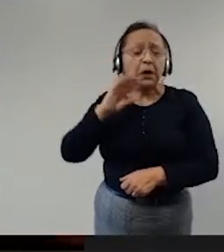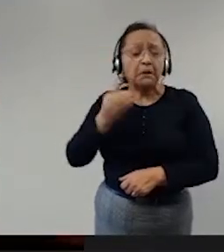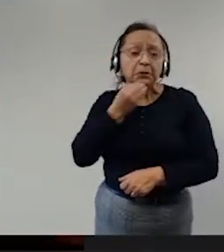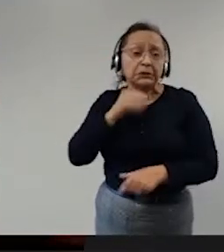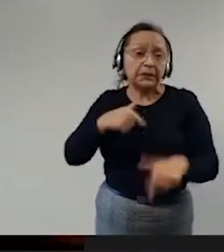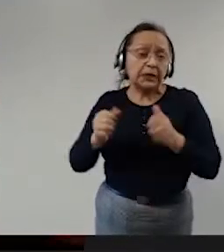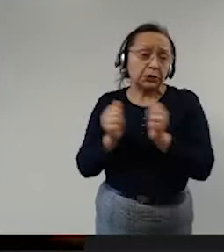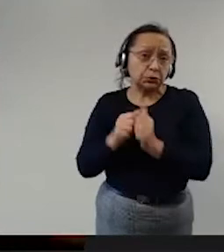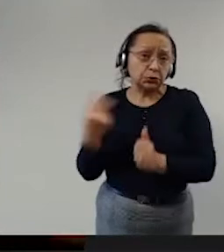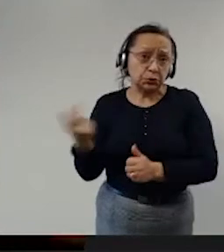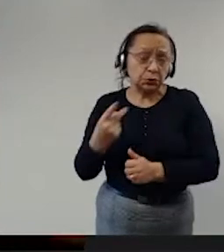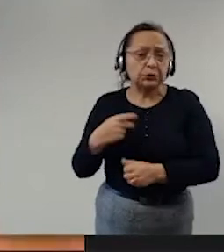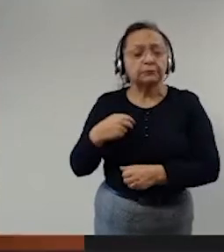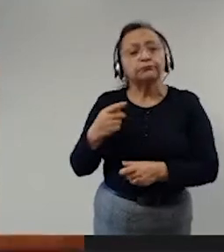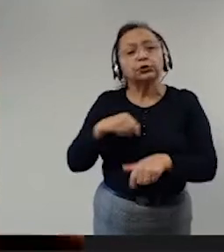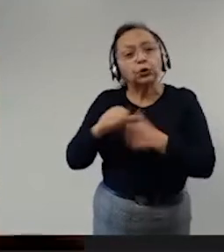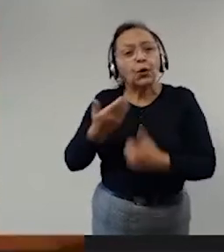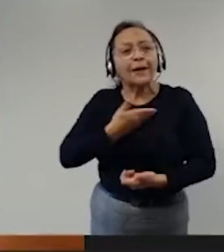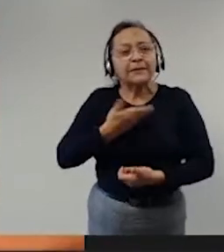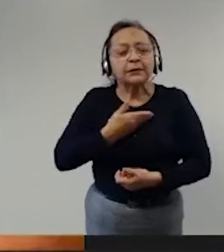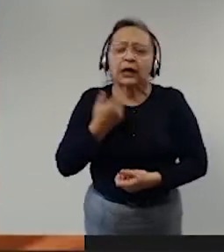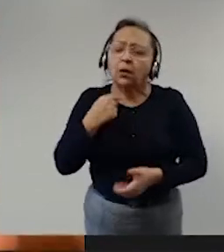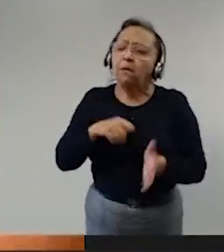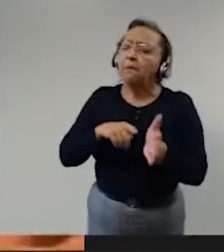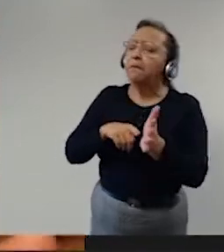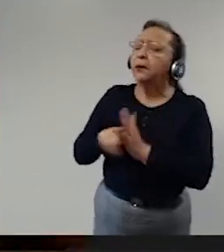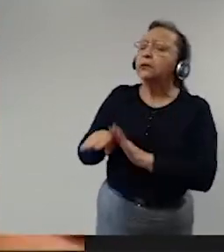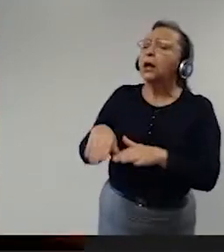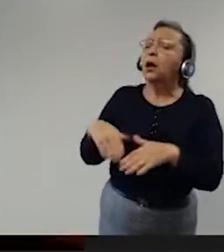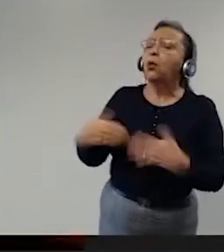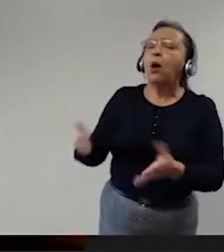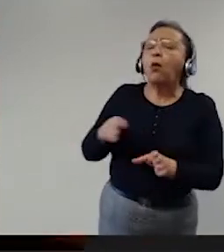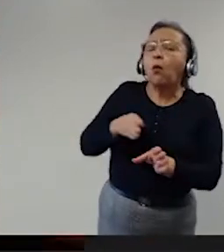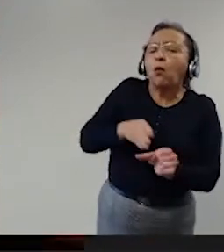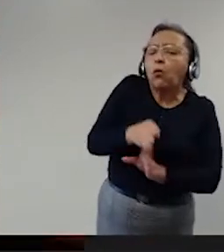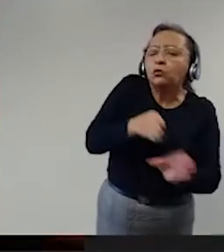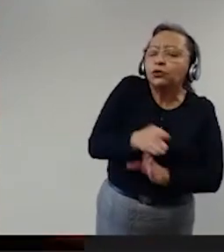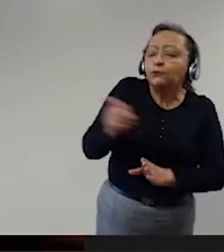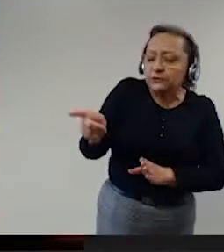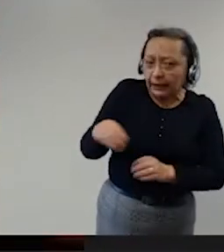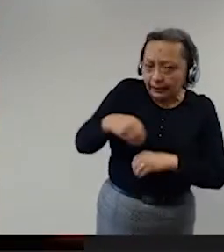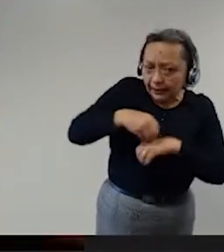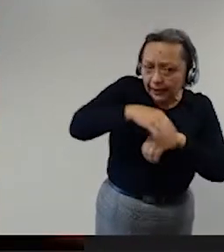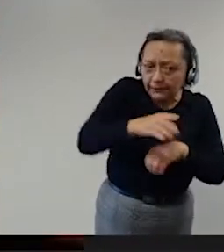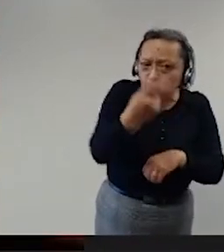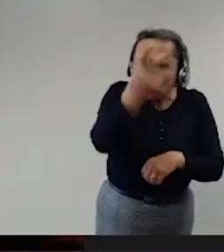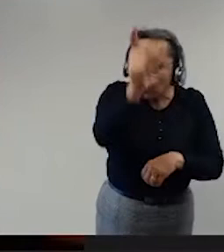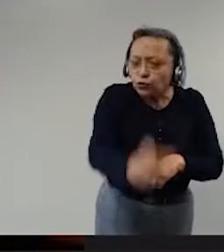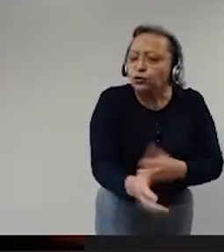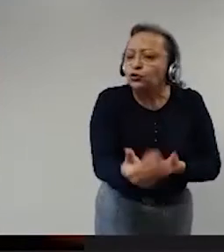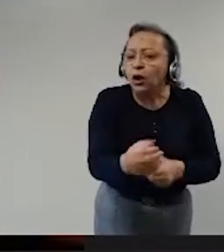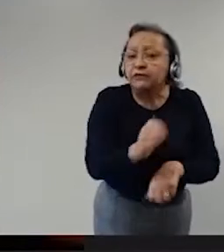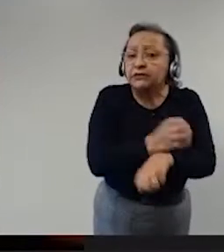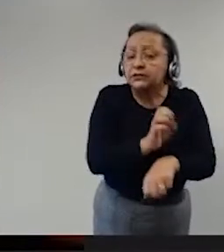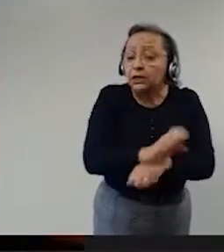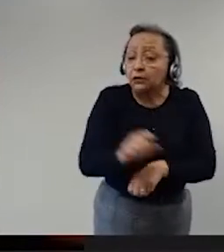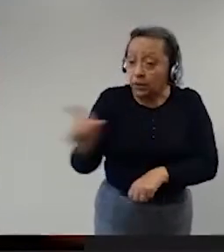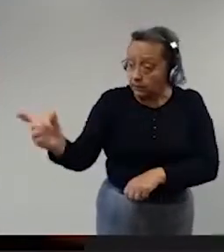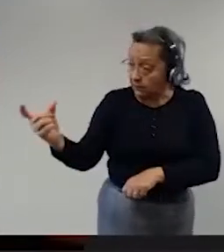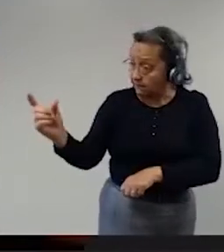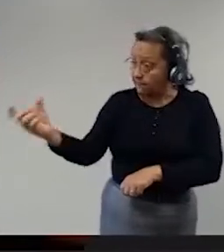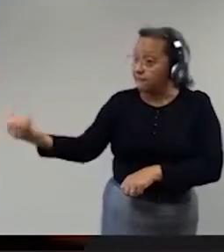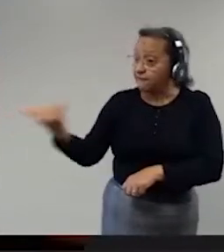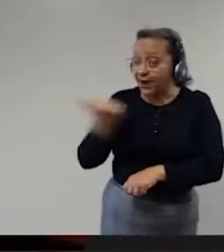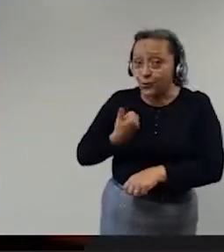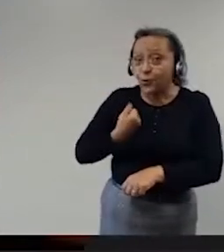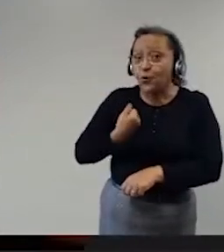naquele momento. E eu perguntei a ele que exemplo ele daria, que conselho ele daria para um estagiário que estava no meio do curso. E ele me disse uma coisa que eu acho que